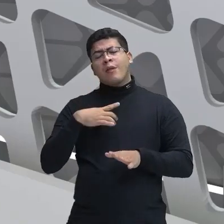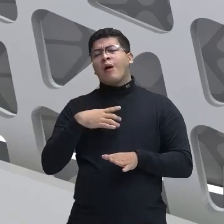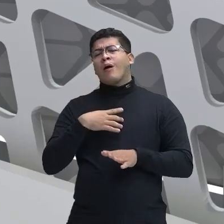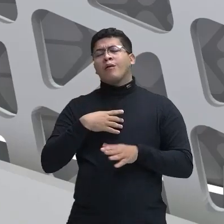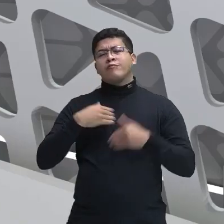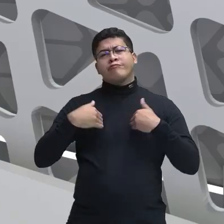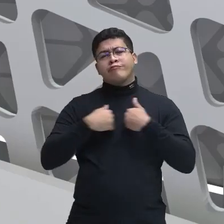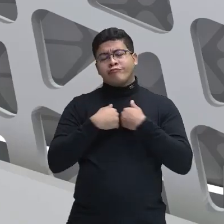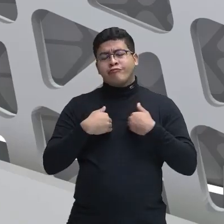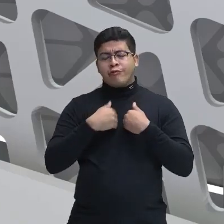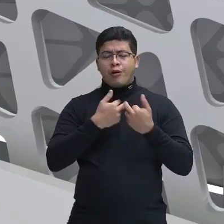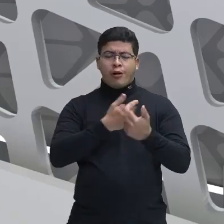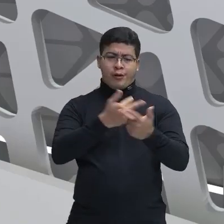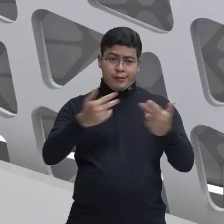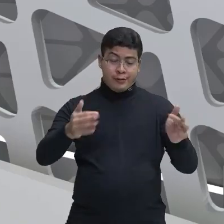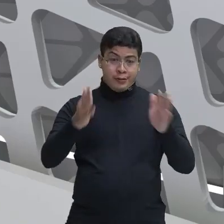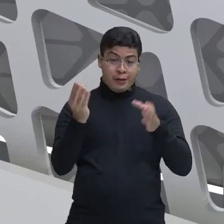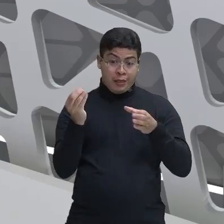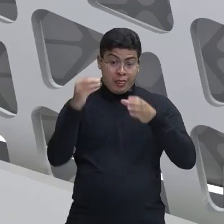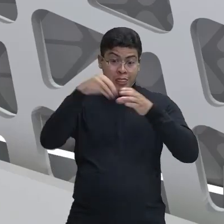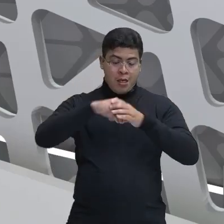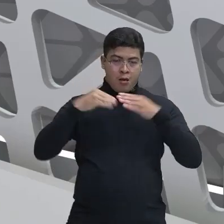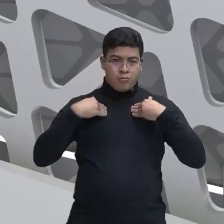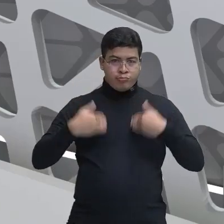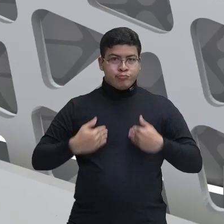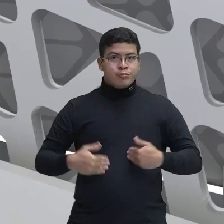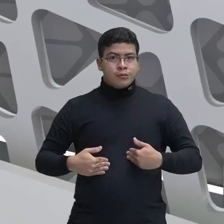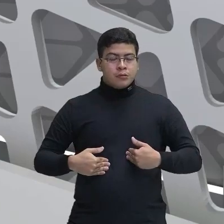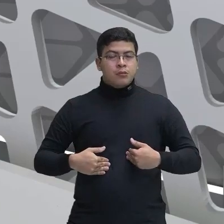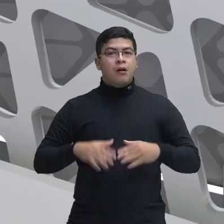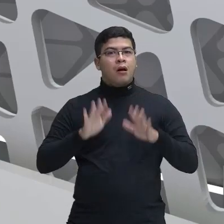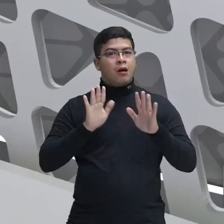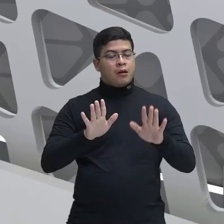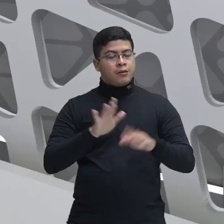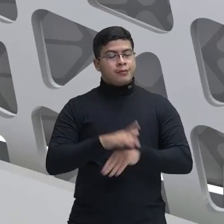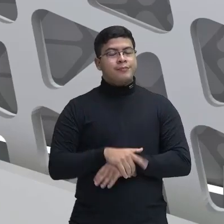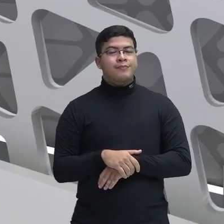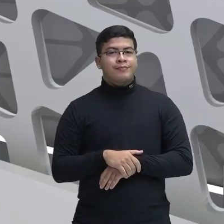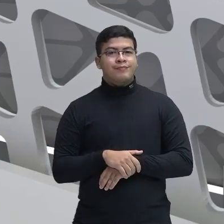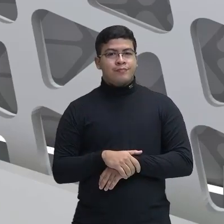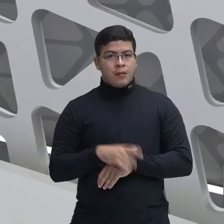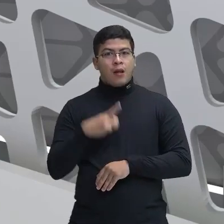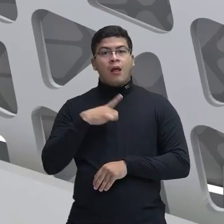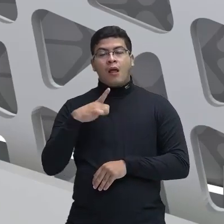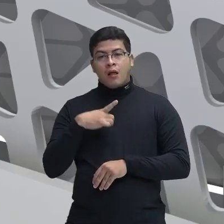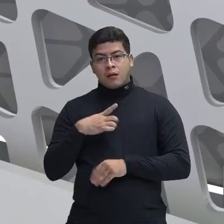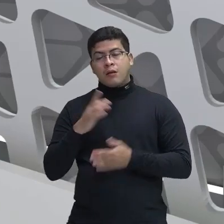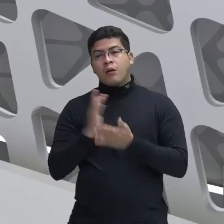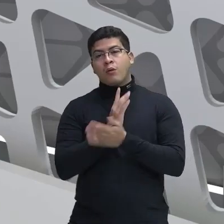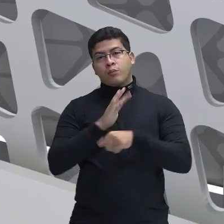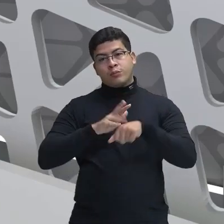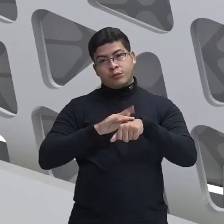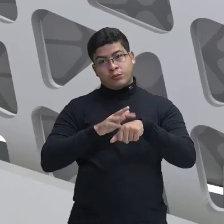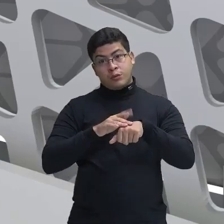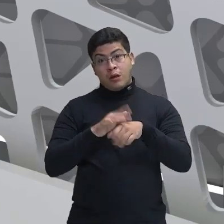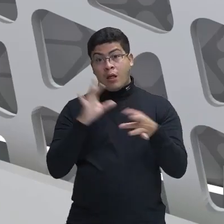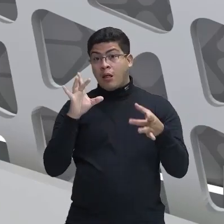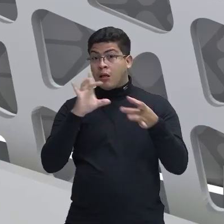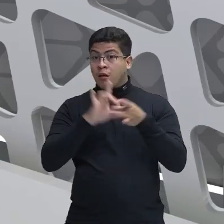que levam essa doença dentro do seu organismo. Lembrando que existem doenças relacionadas com